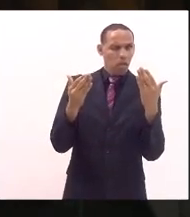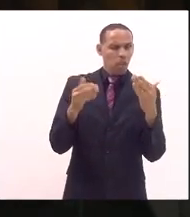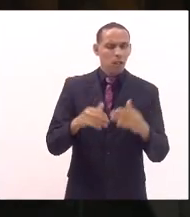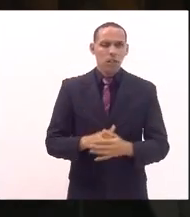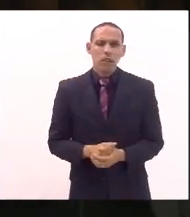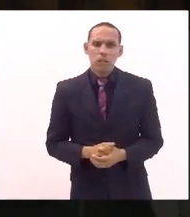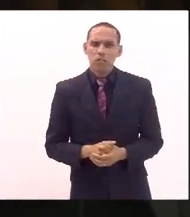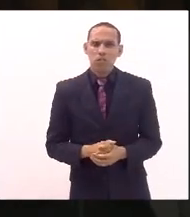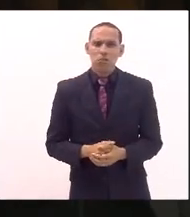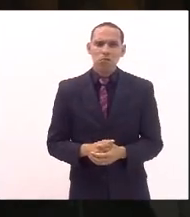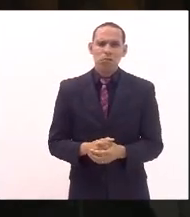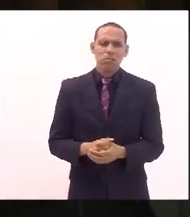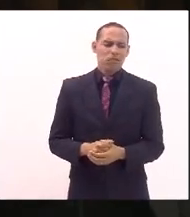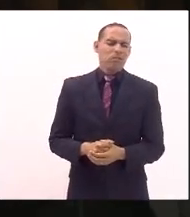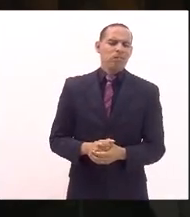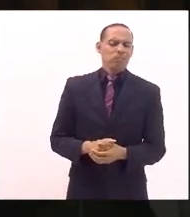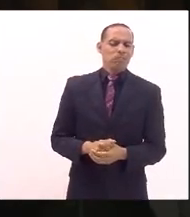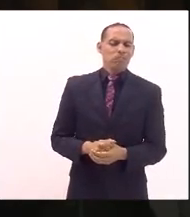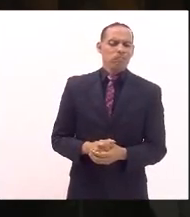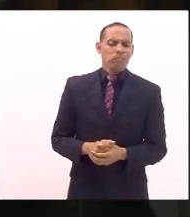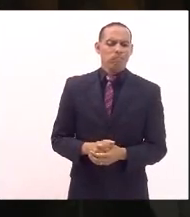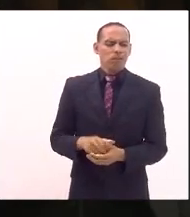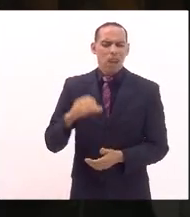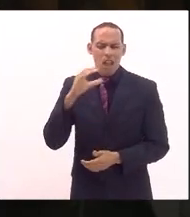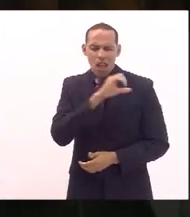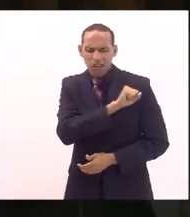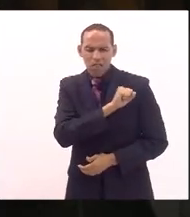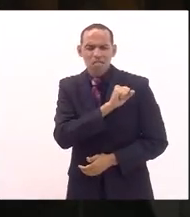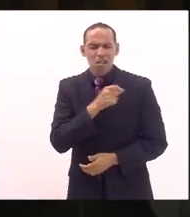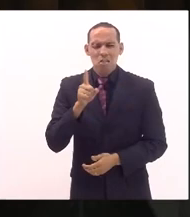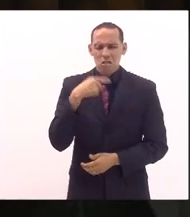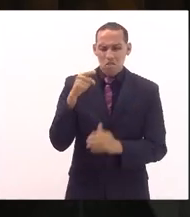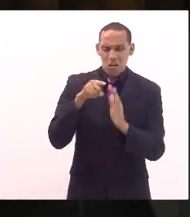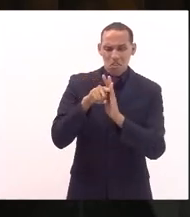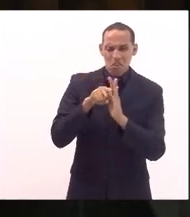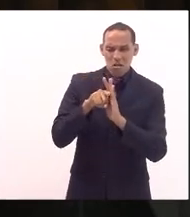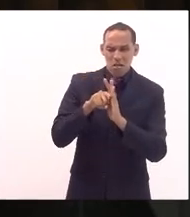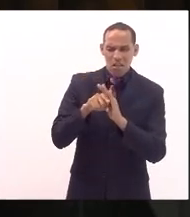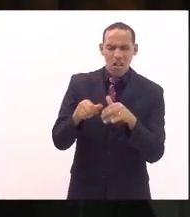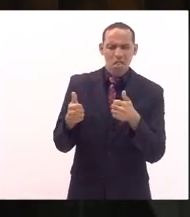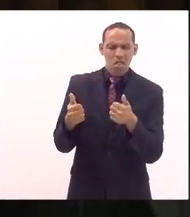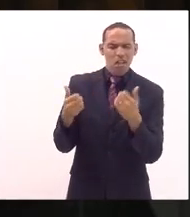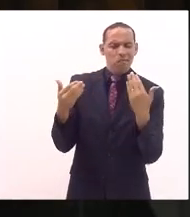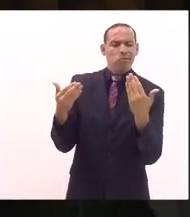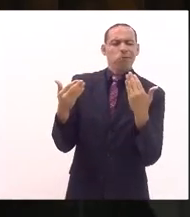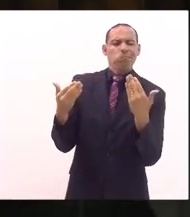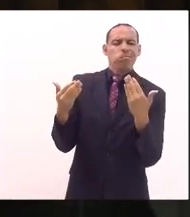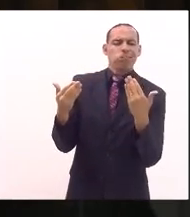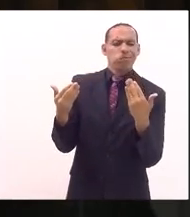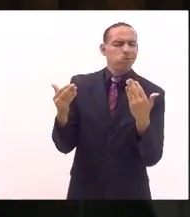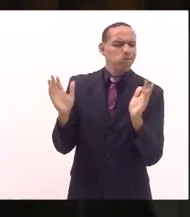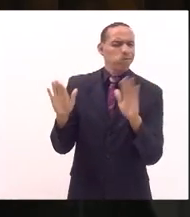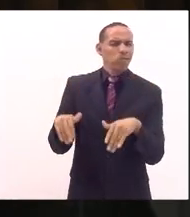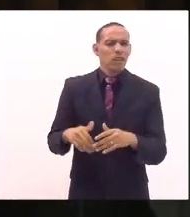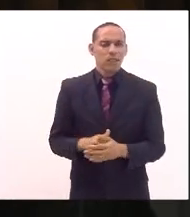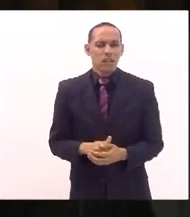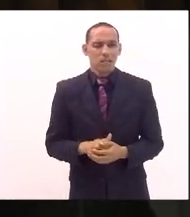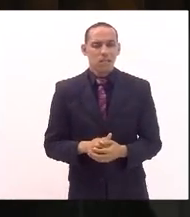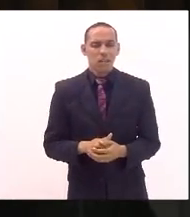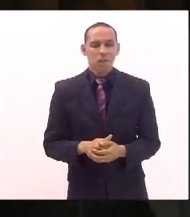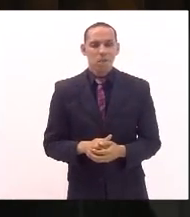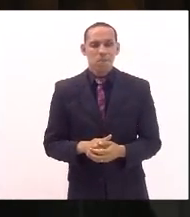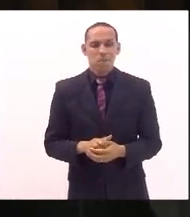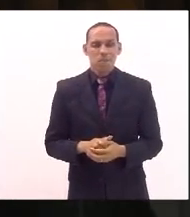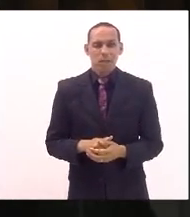que duvidam da eficácia das nossas fiscalizações aqueles que põem em dúvida alho